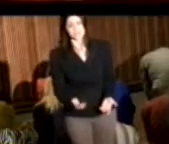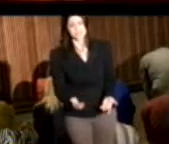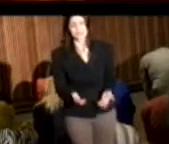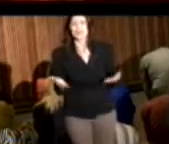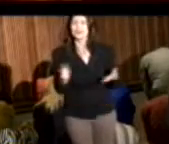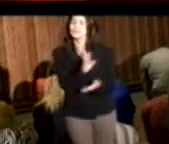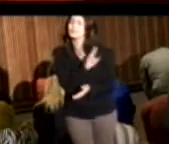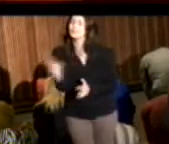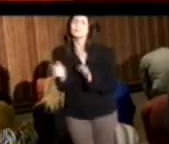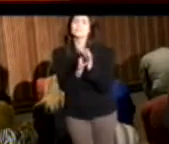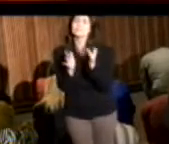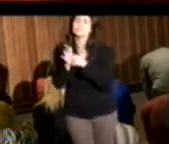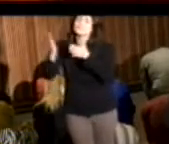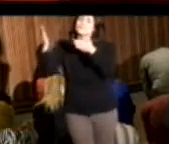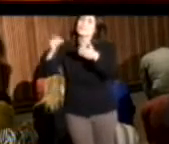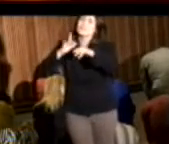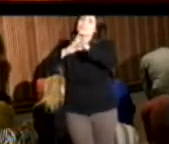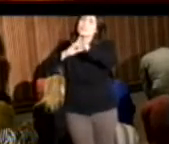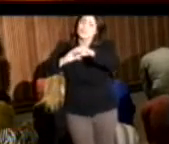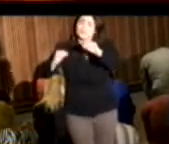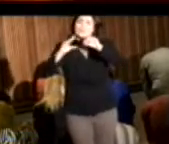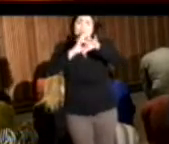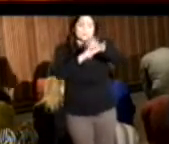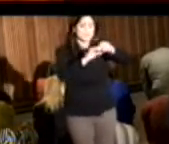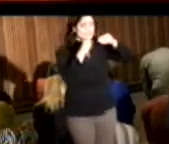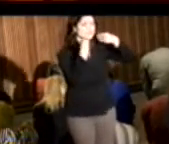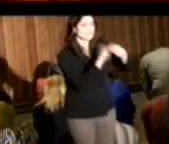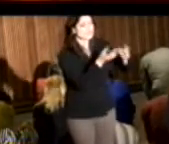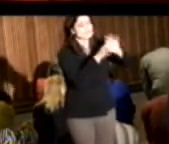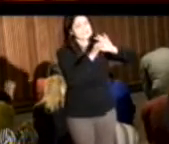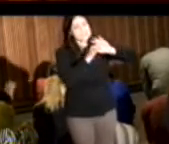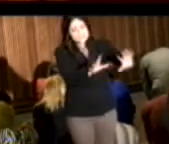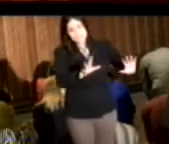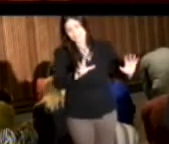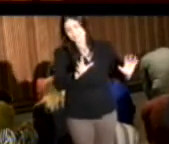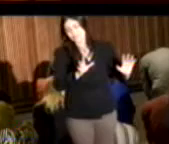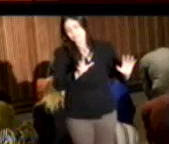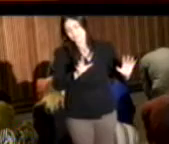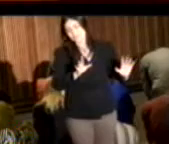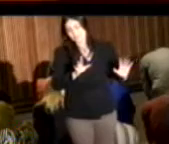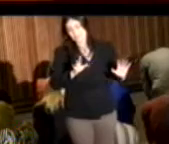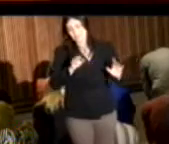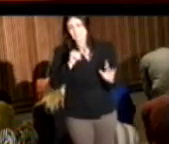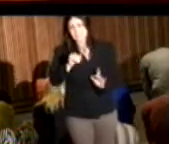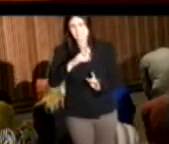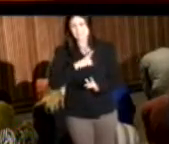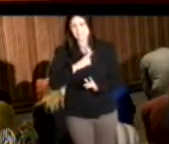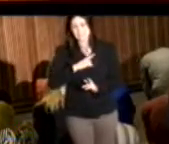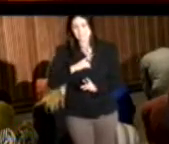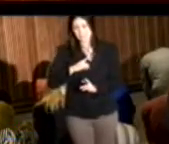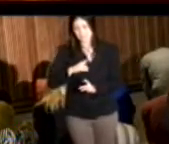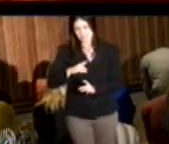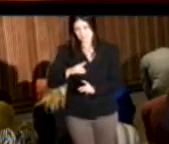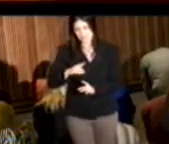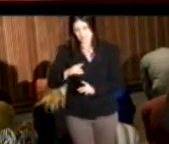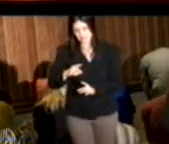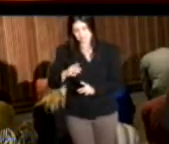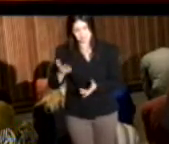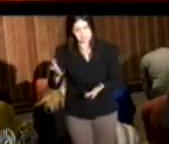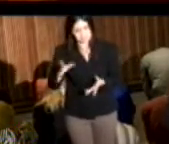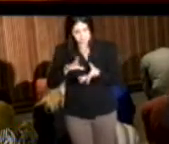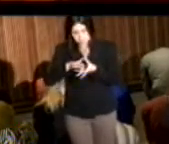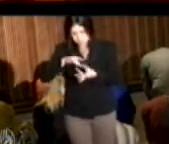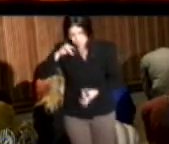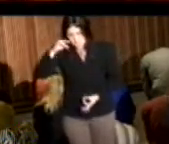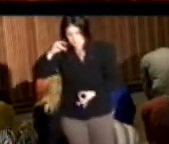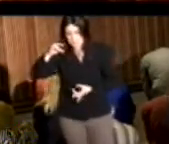vem e começa a curar essas vidas, que todo espírito de perturbação, que todo espírito de